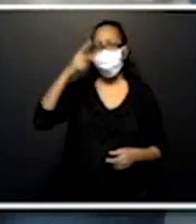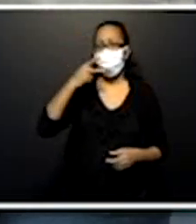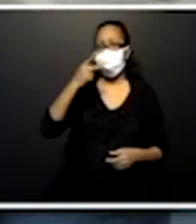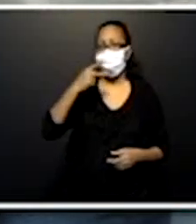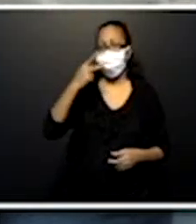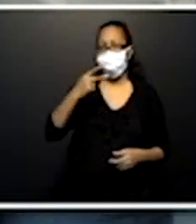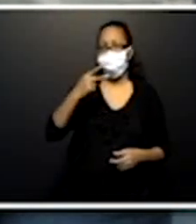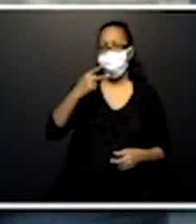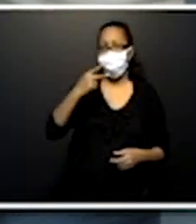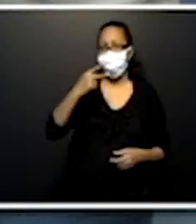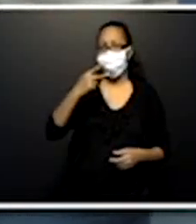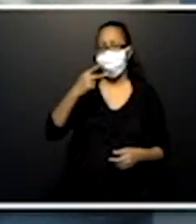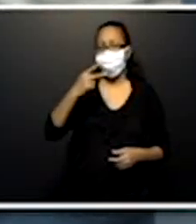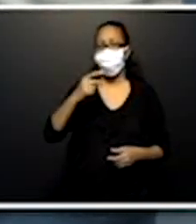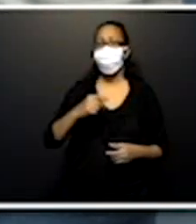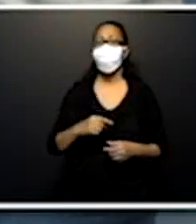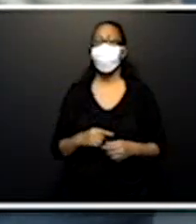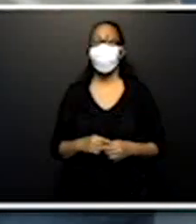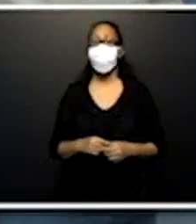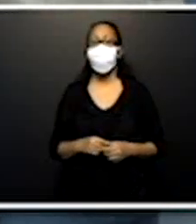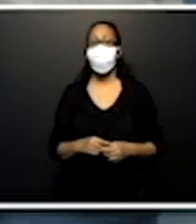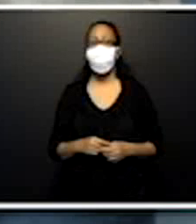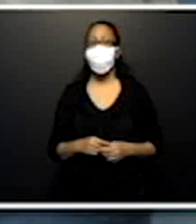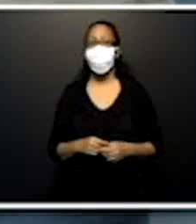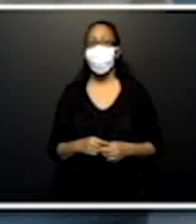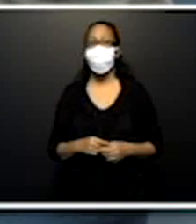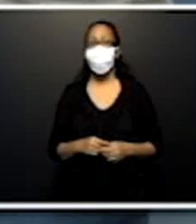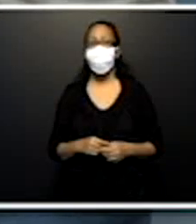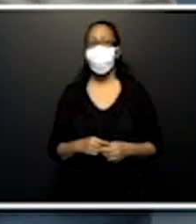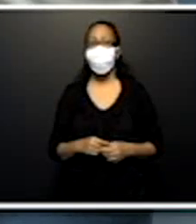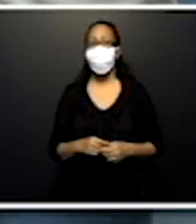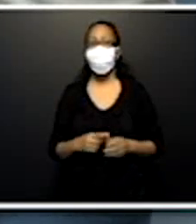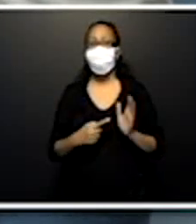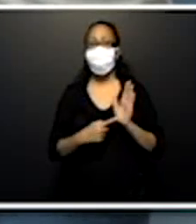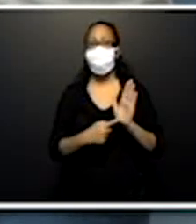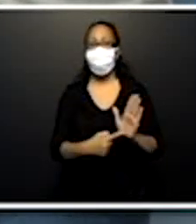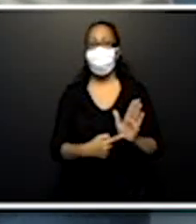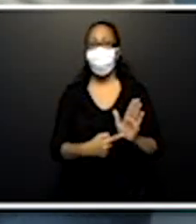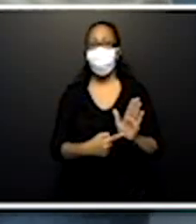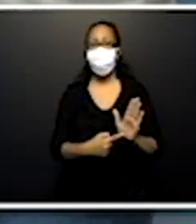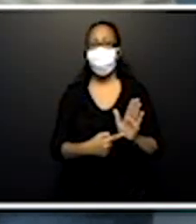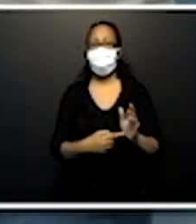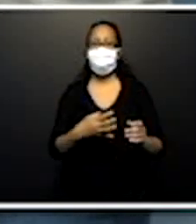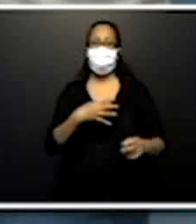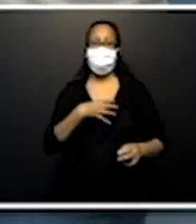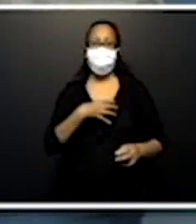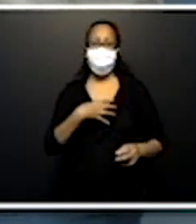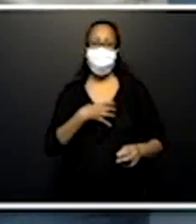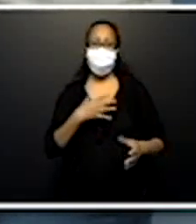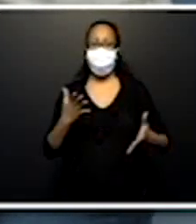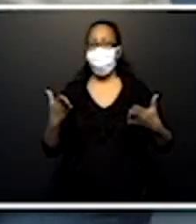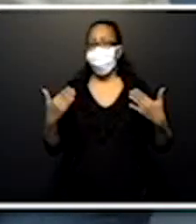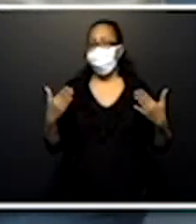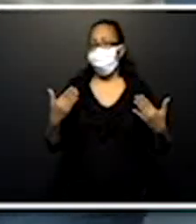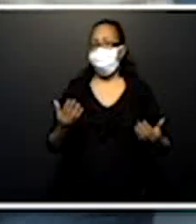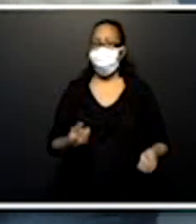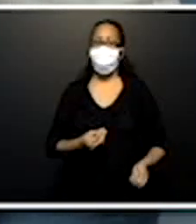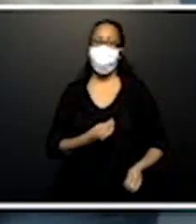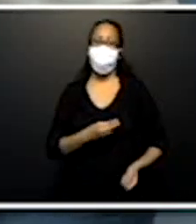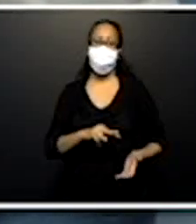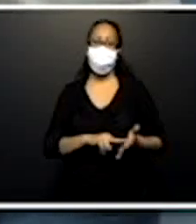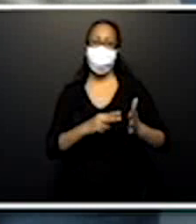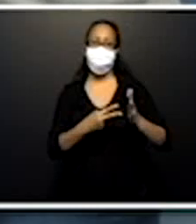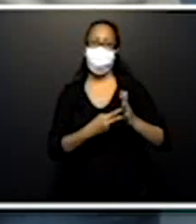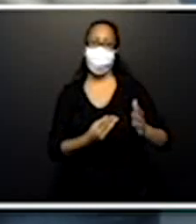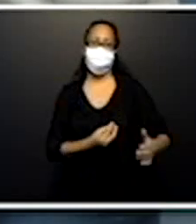é essa voz que diz no poema. Ele quer trazer aí essa sensação de calor, de vida, de